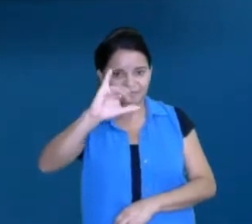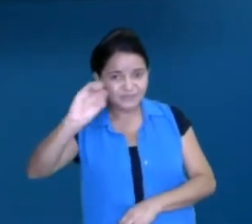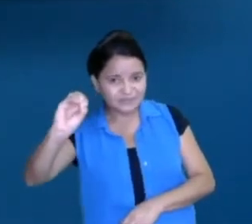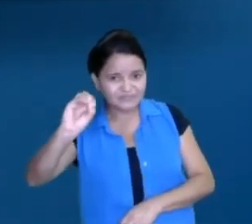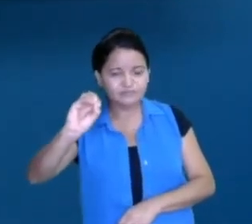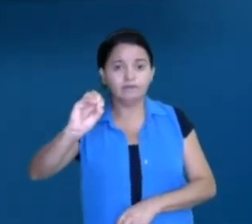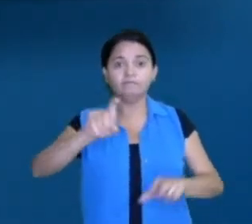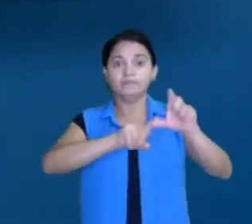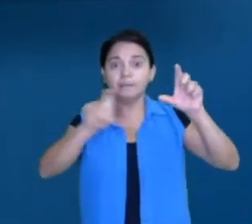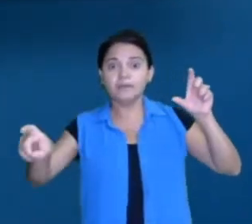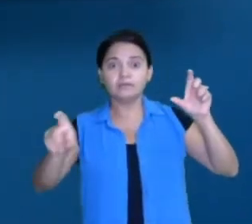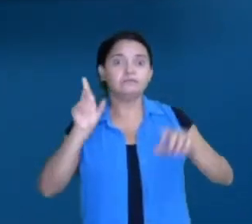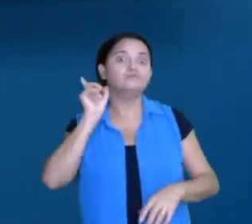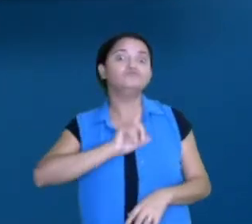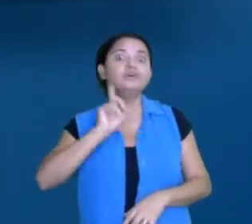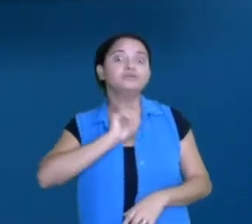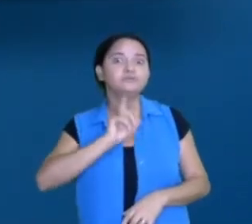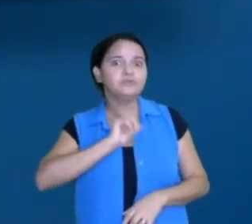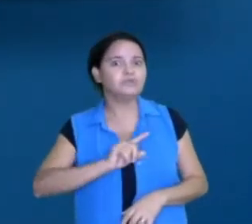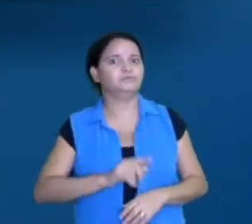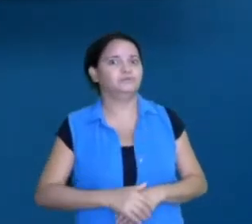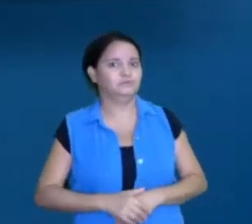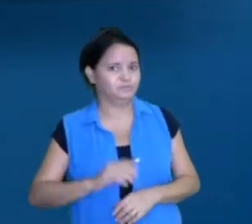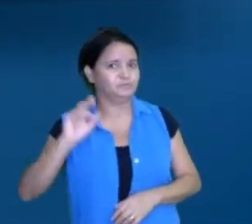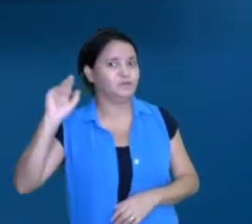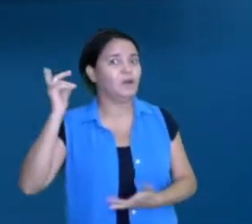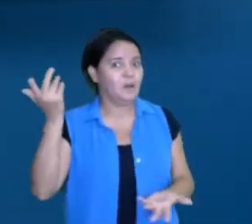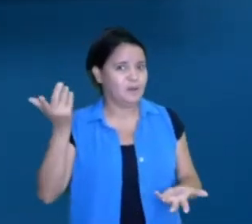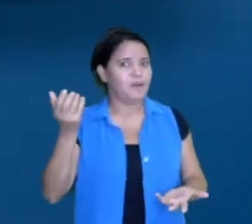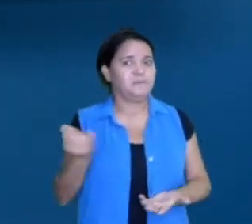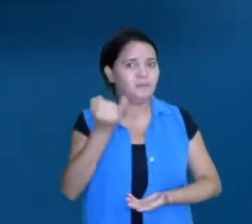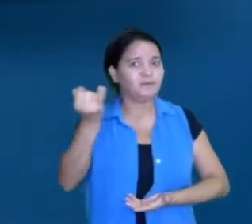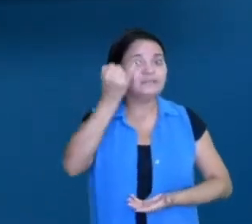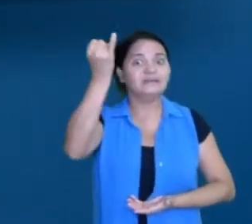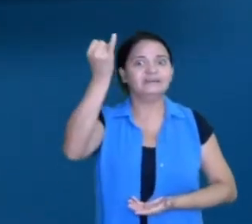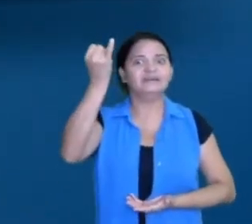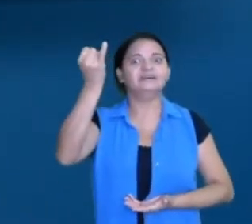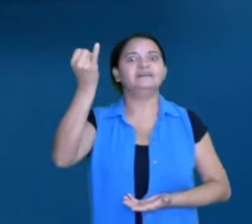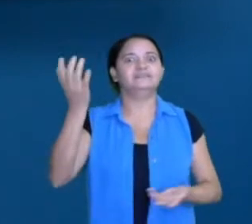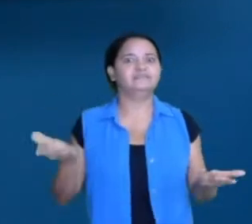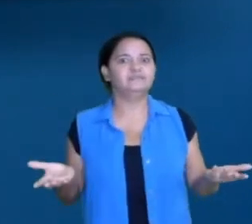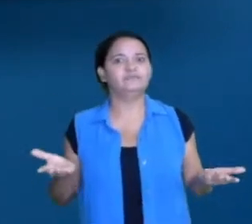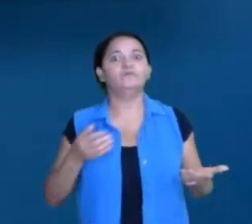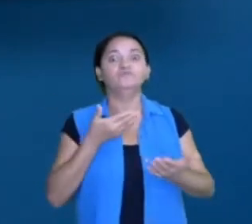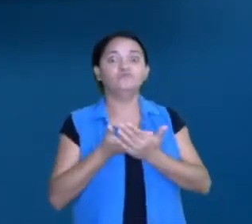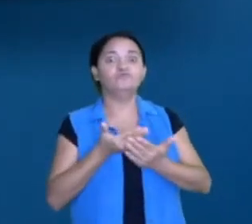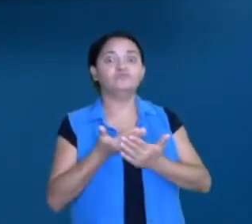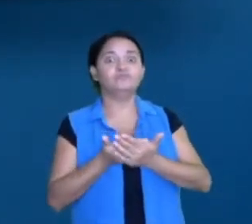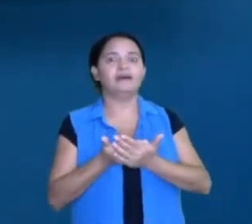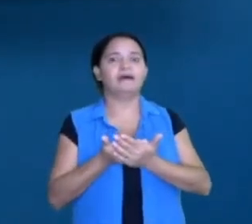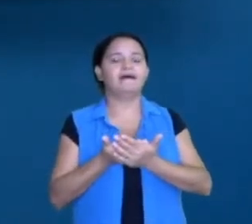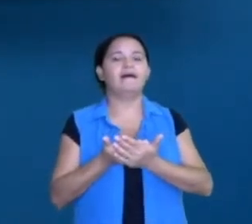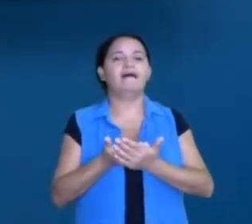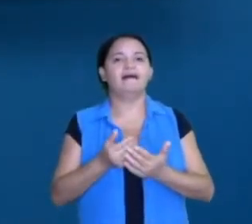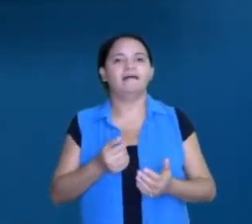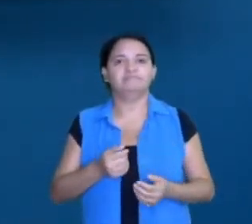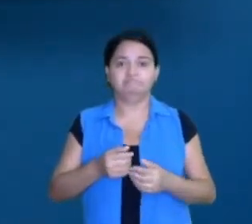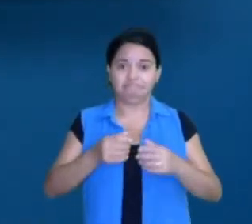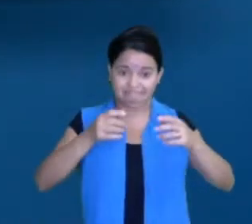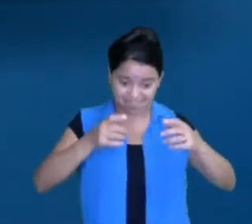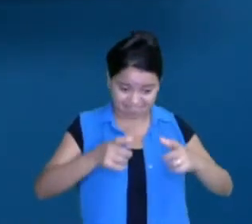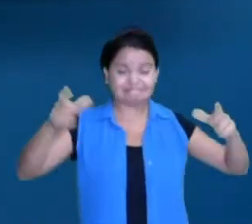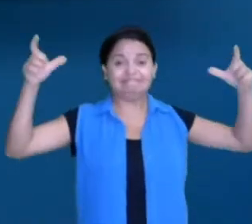Olá pessoal, aula de História 3, Independência dos Estados Unidos com o professor Flávio Alexandre. Vamos estudar como foi essa grande